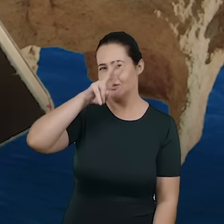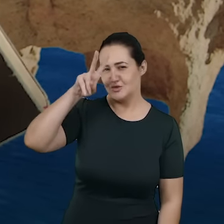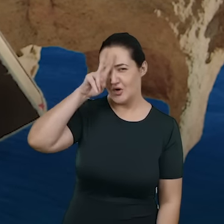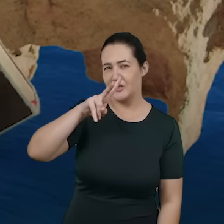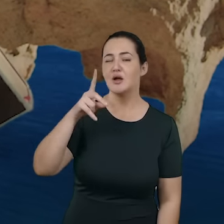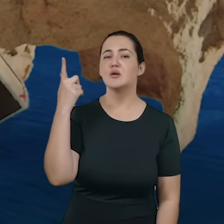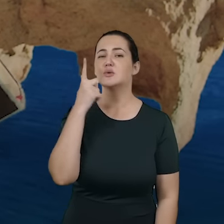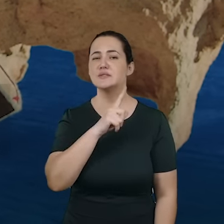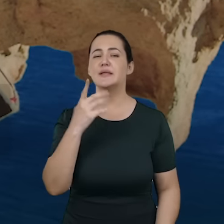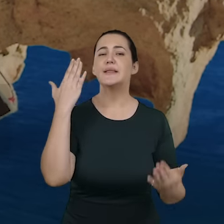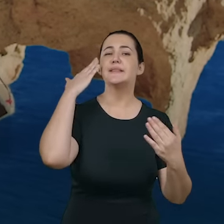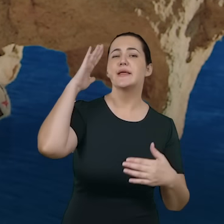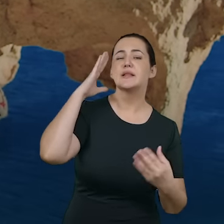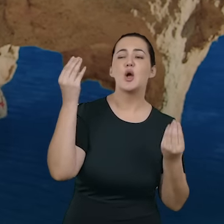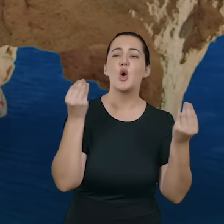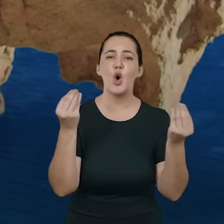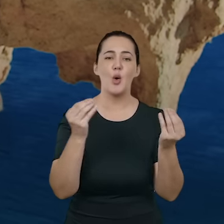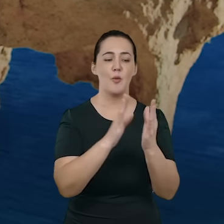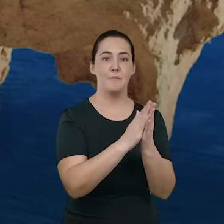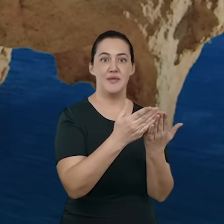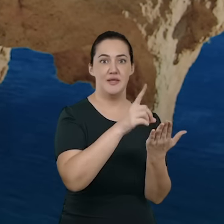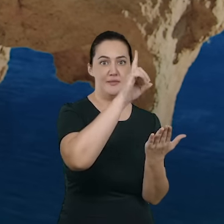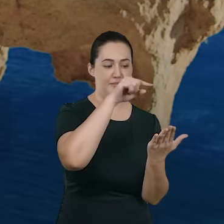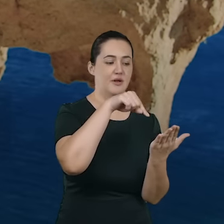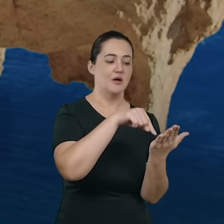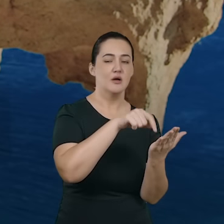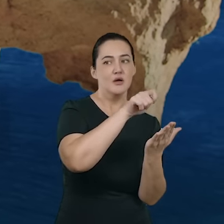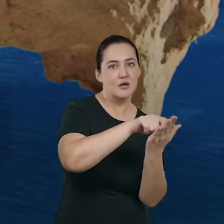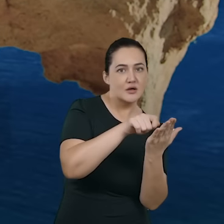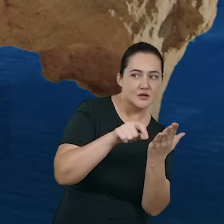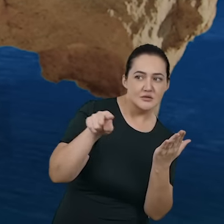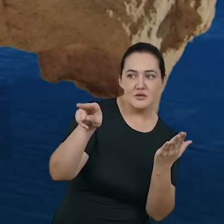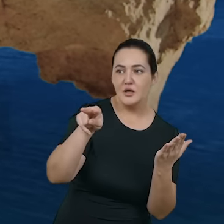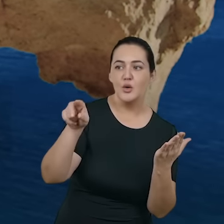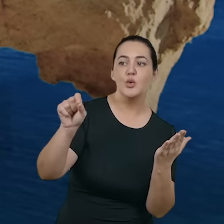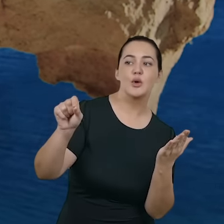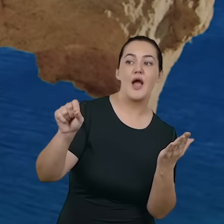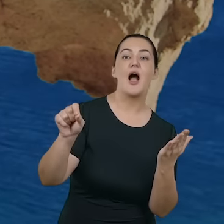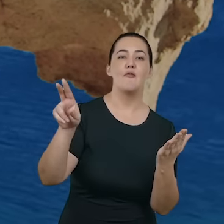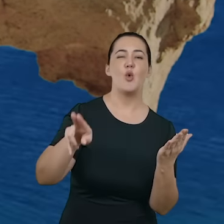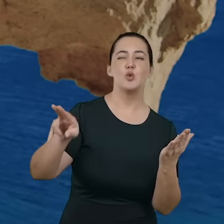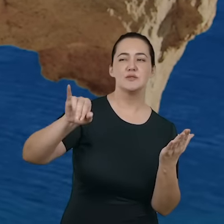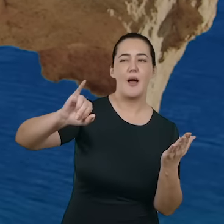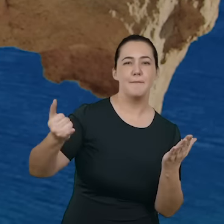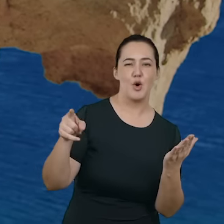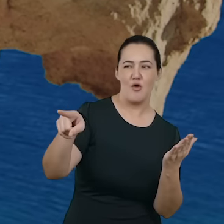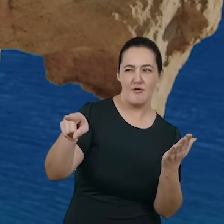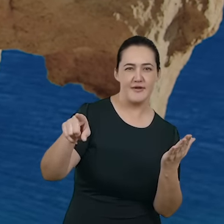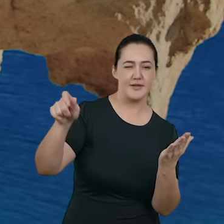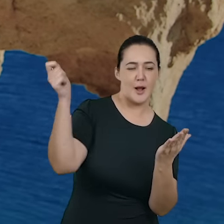redor. E ao mesmo tempo que a Bíblia é inspirada por Deus e não apenas um fruto da cultura humana, eu posso dizer